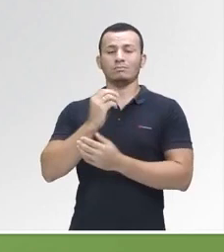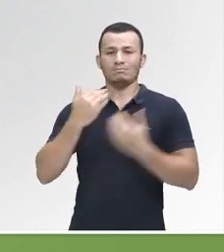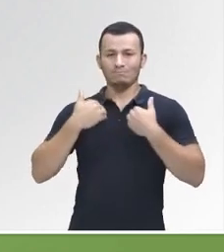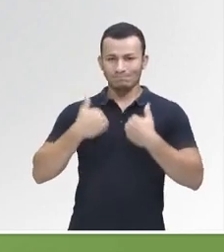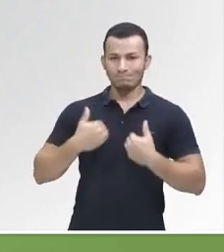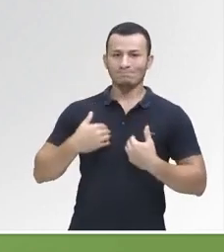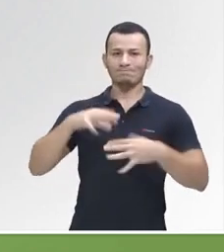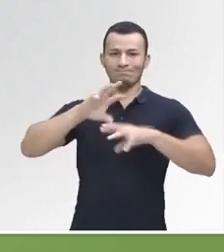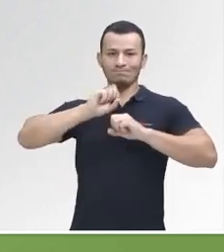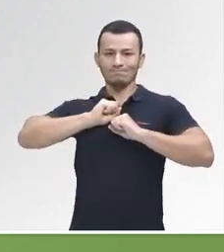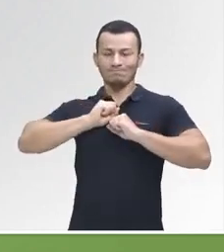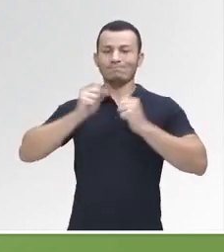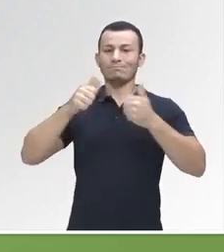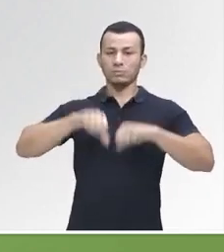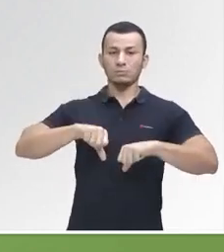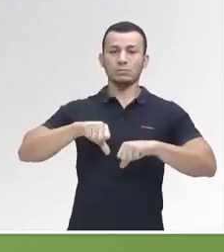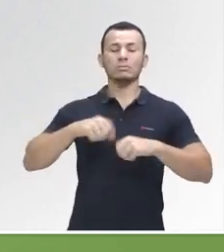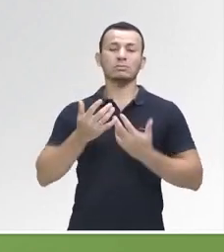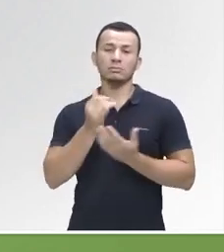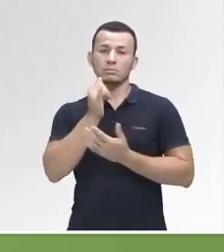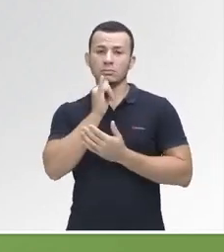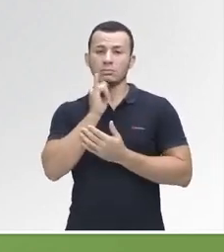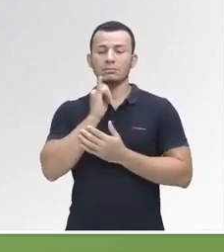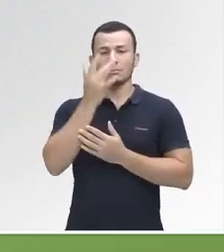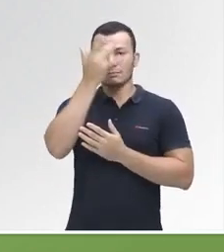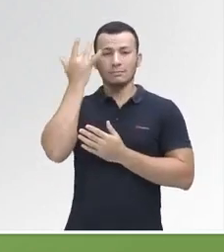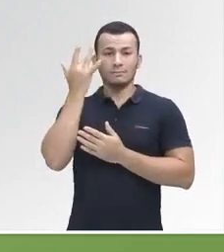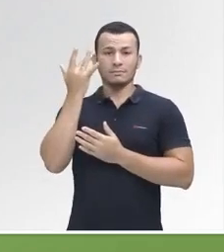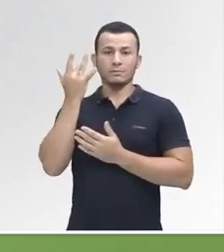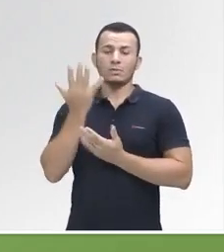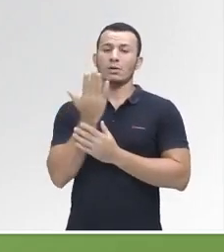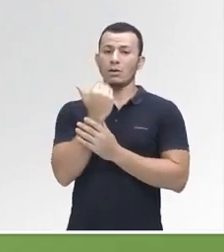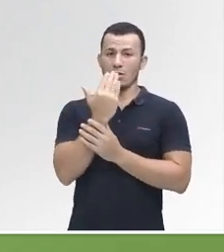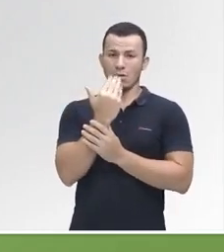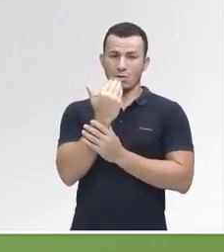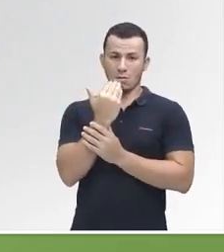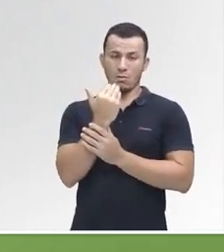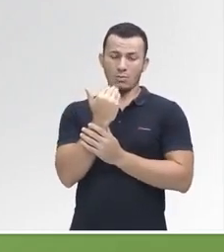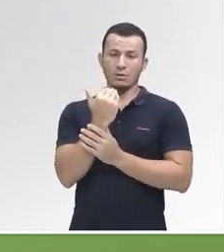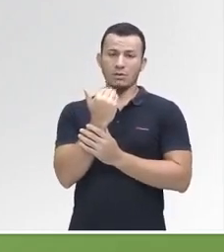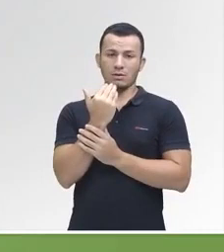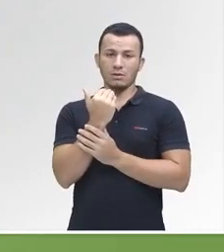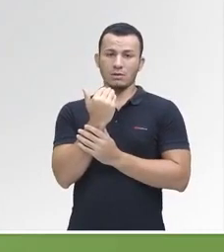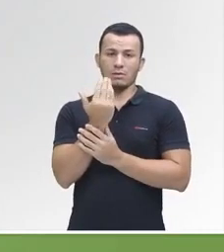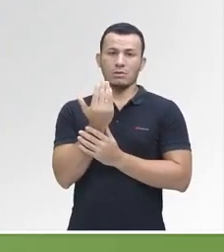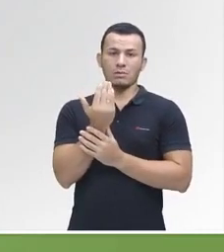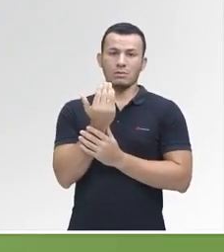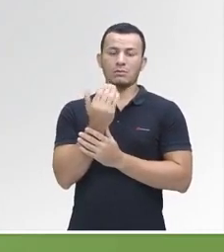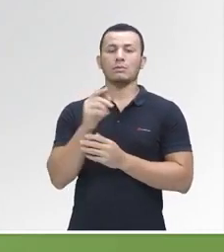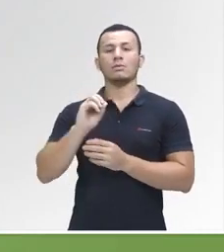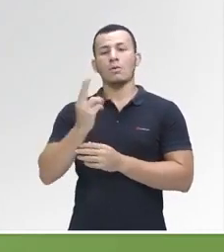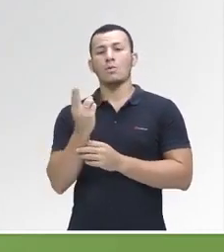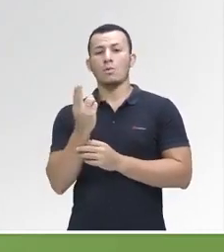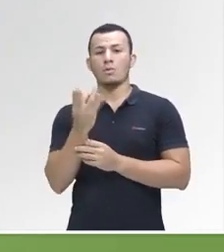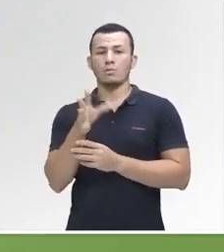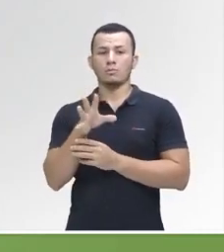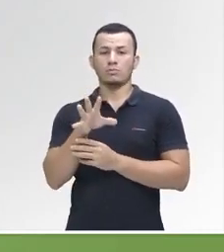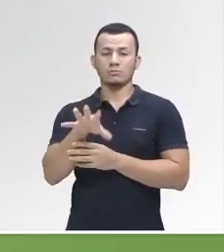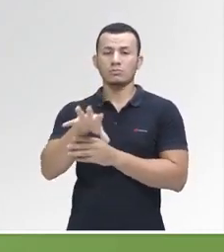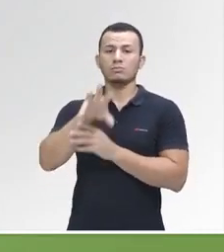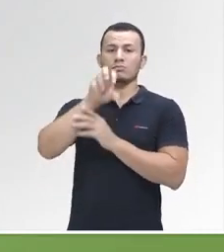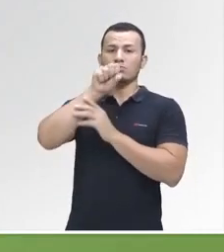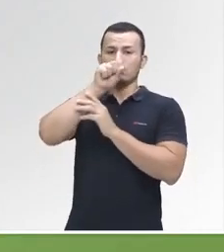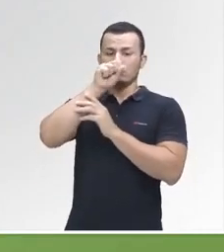seres humanos. Ou seja, quando alguém come, que é a ingestão, quando ela inala, que é quando ela